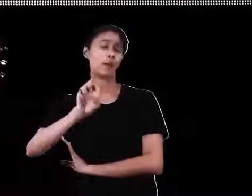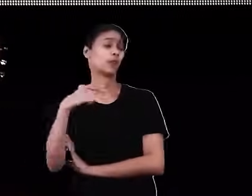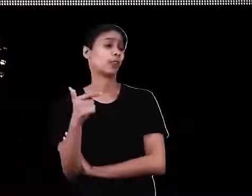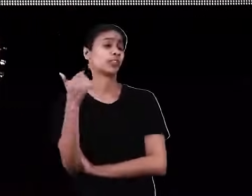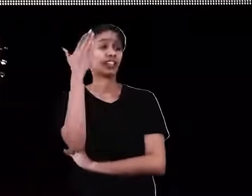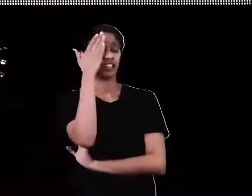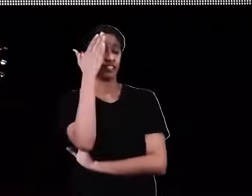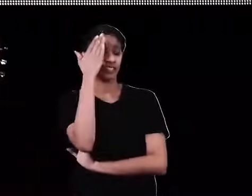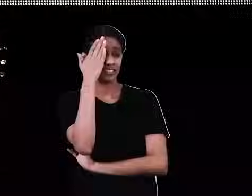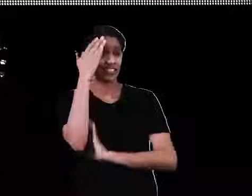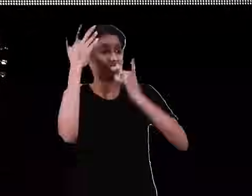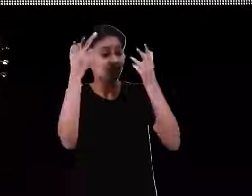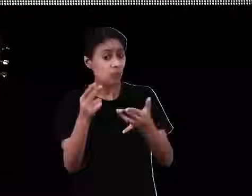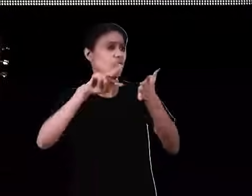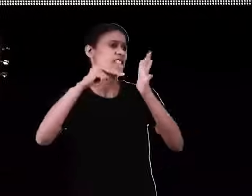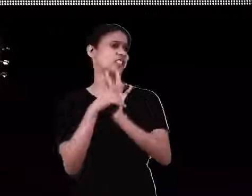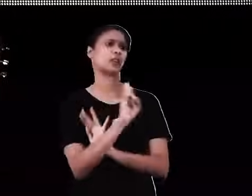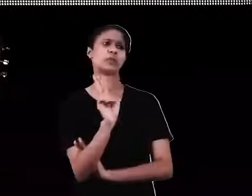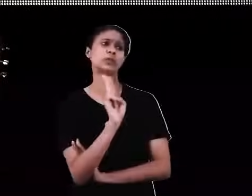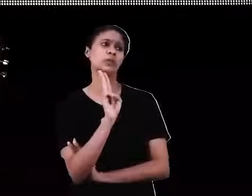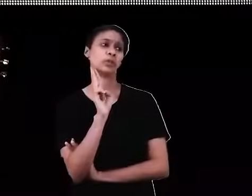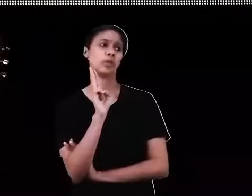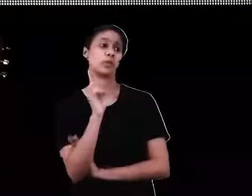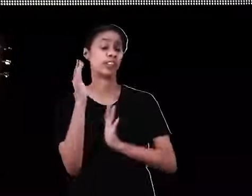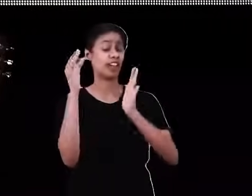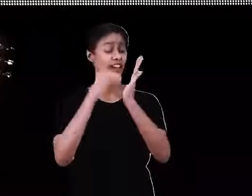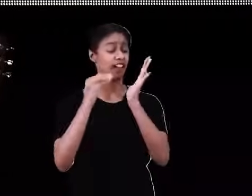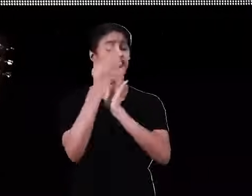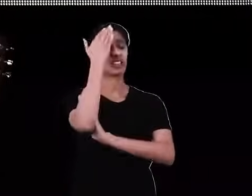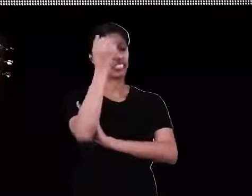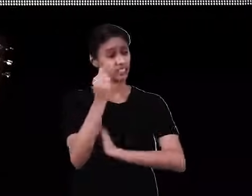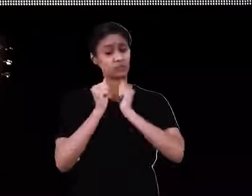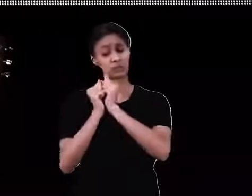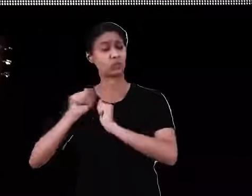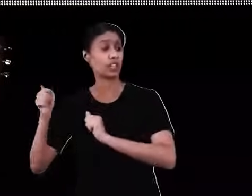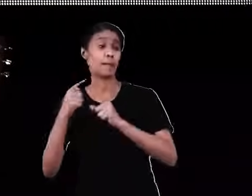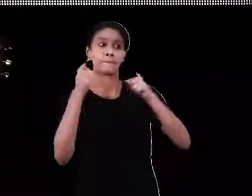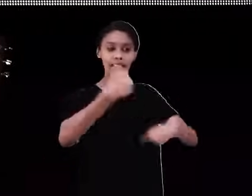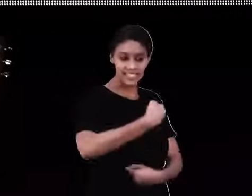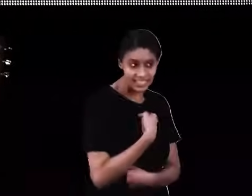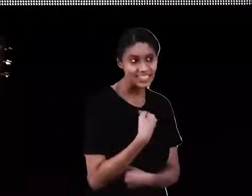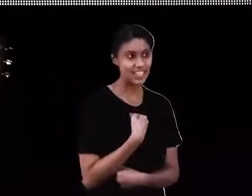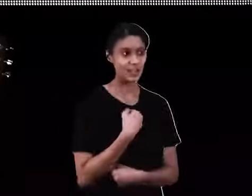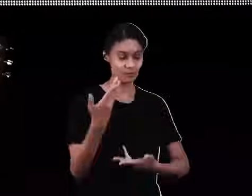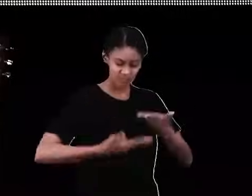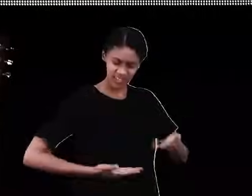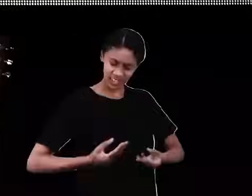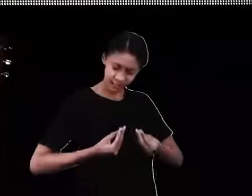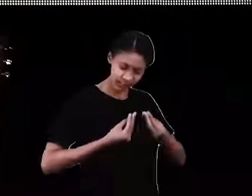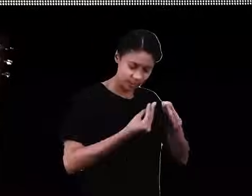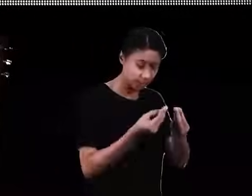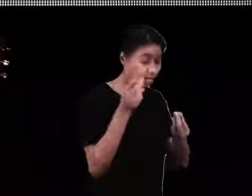insensato, conforme o seu nome significa, e a insensatez o acompanha. Contudo, eu, tua serva, não vi